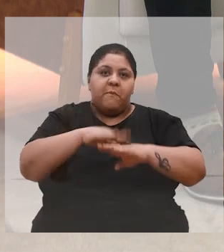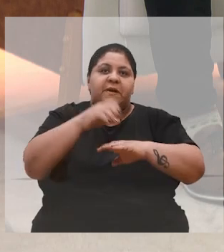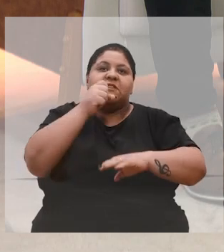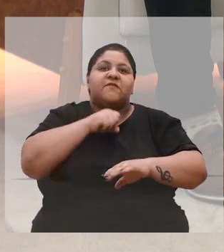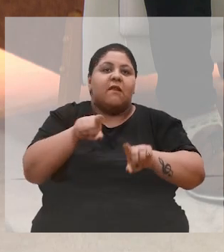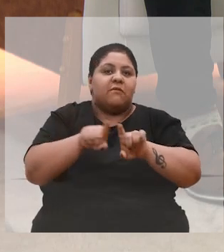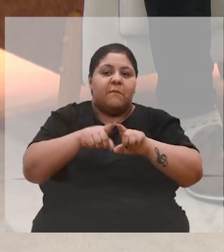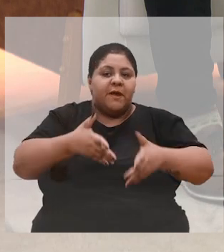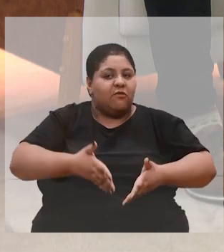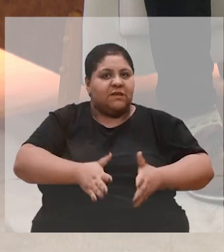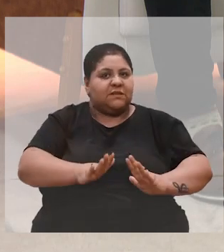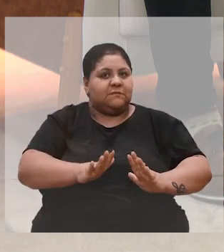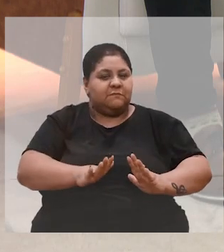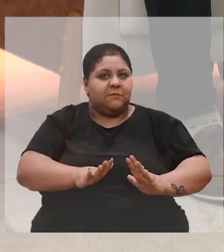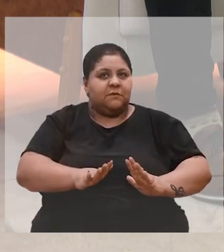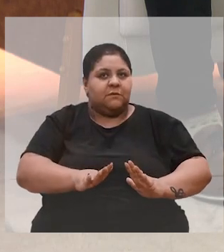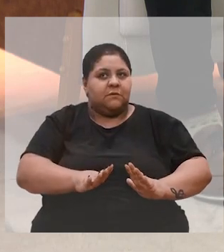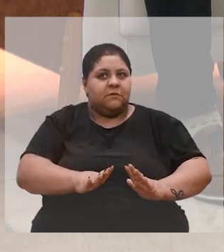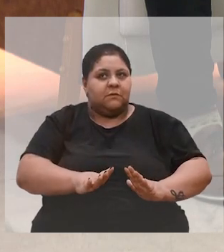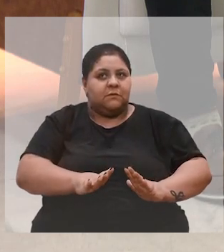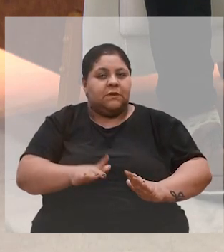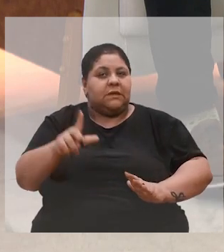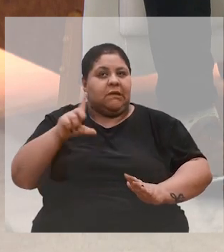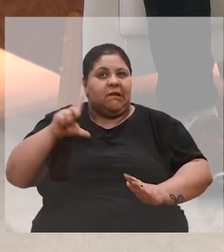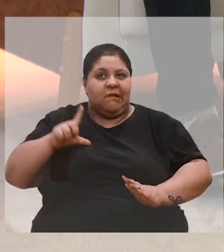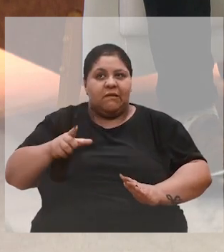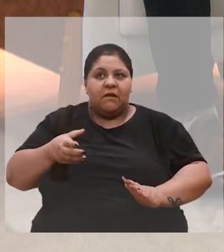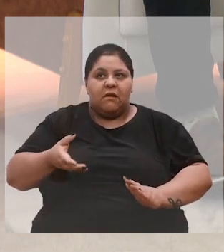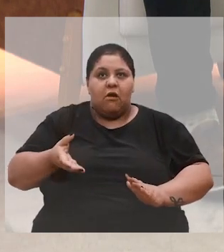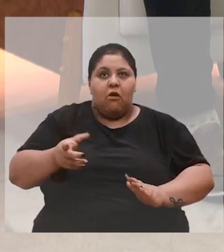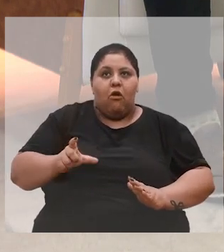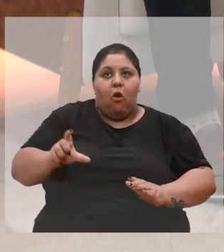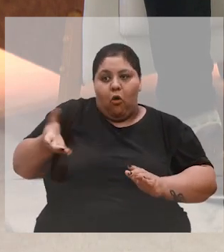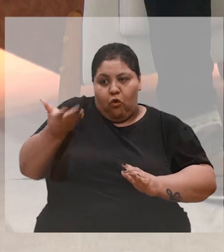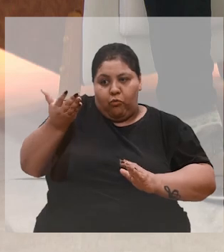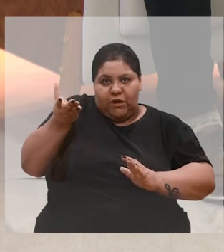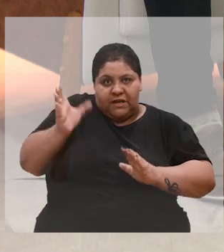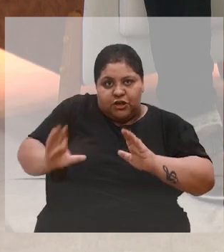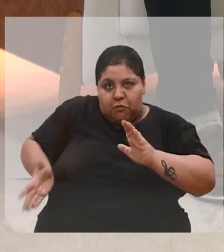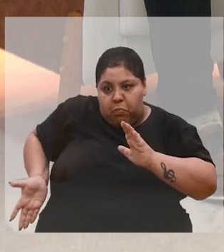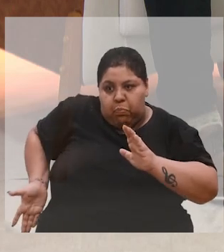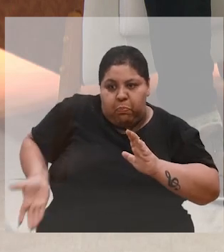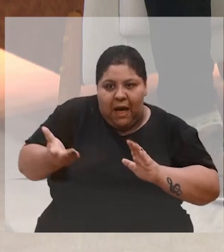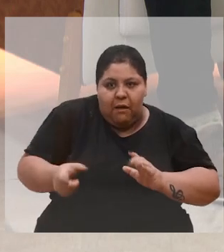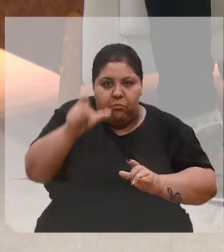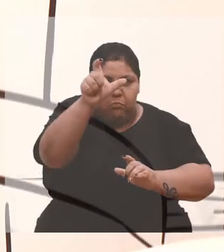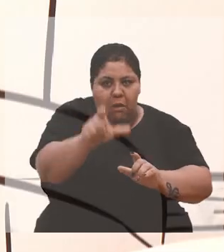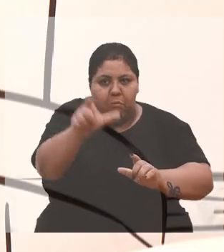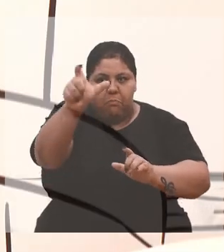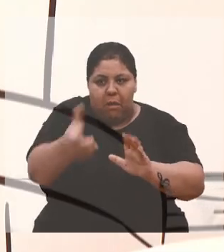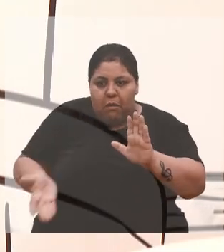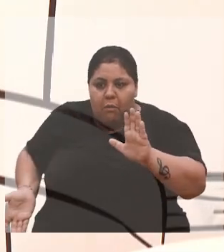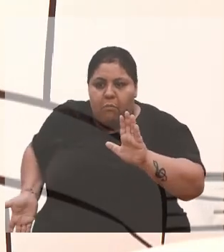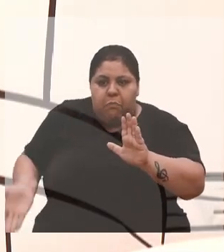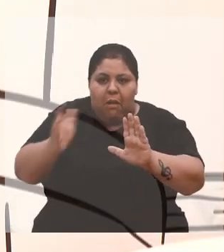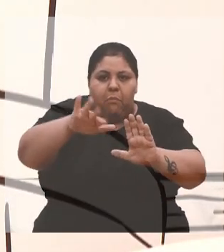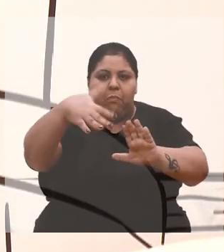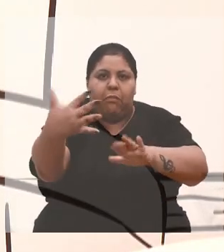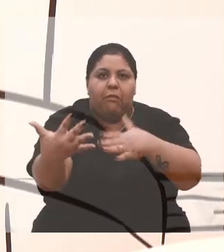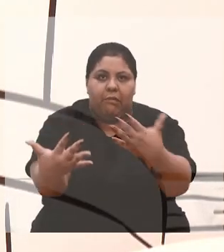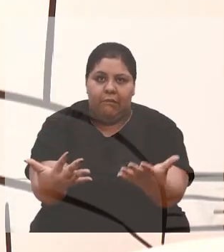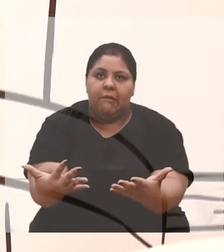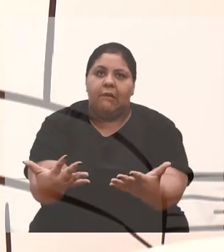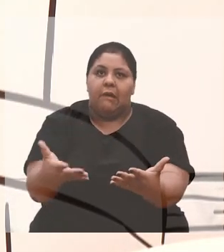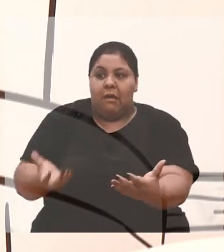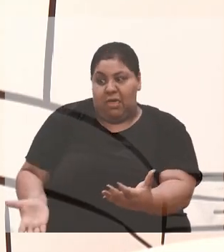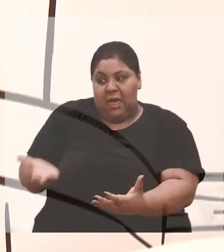velho. E tem que derrubar todos os cones lá, né? E é pesado aquela bola, né? Bem, eu nunca joguei.